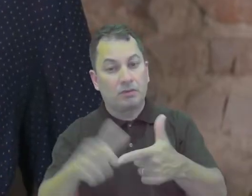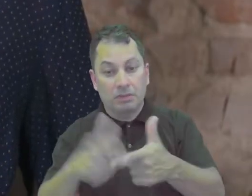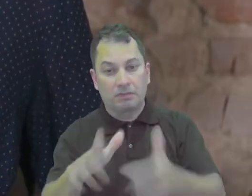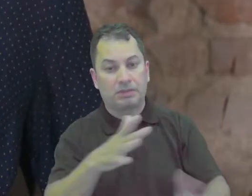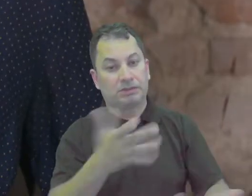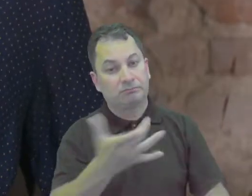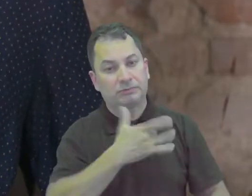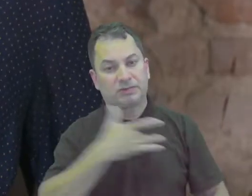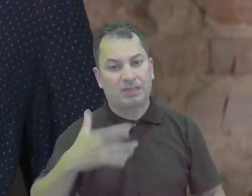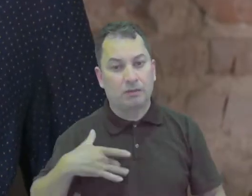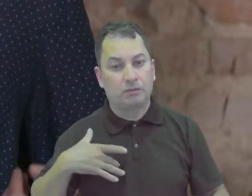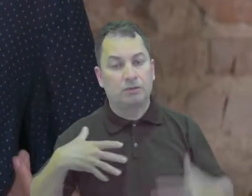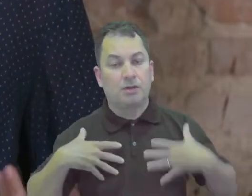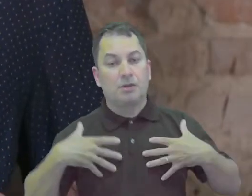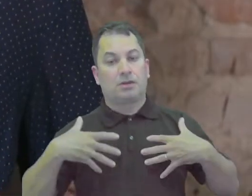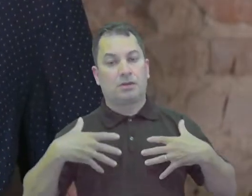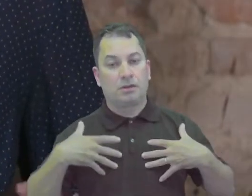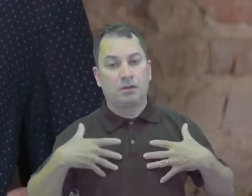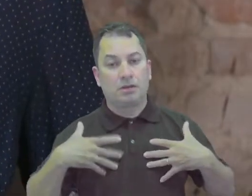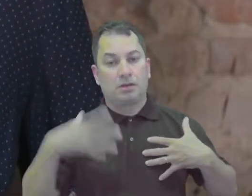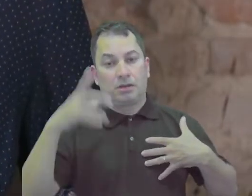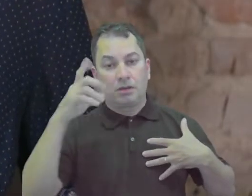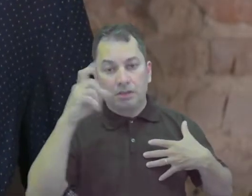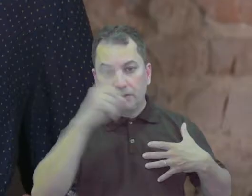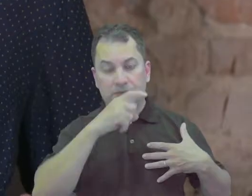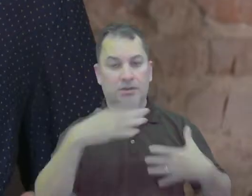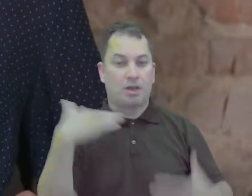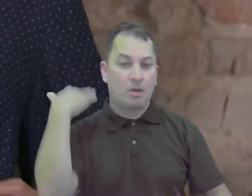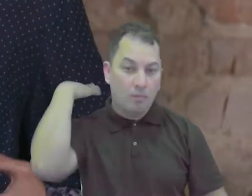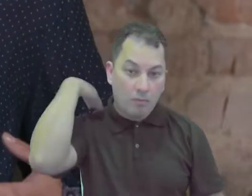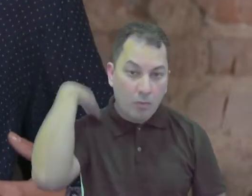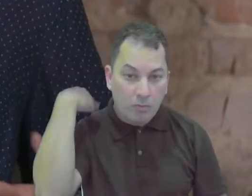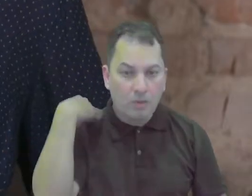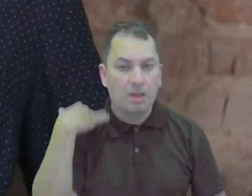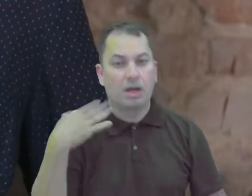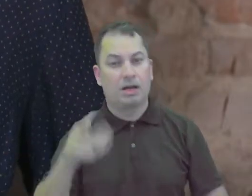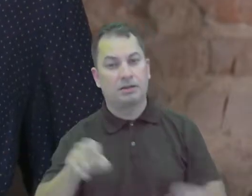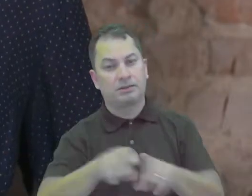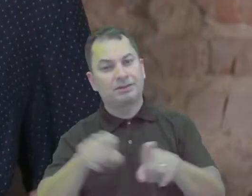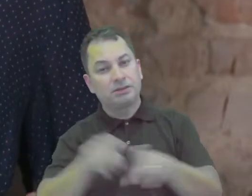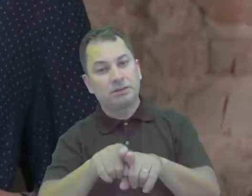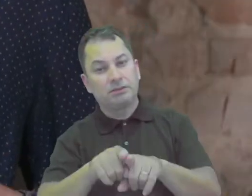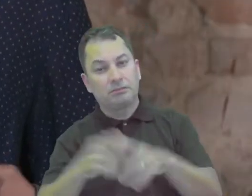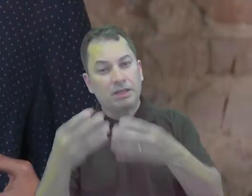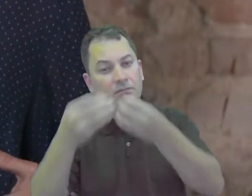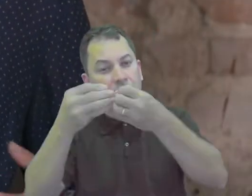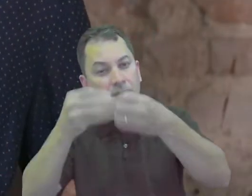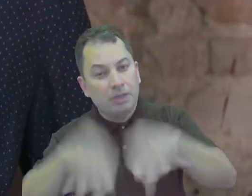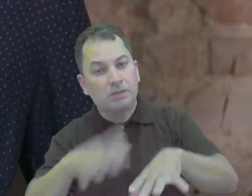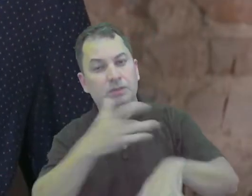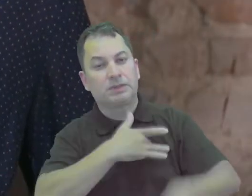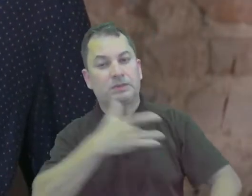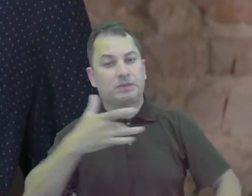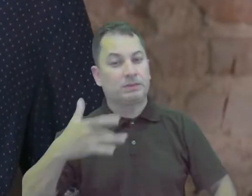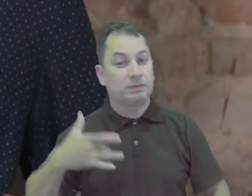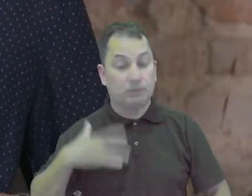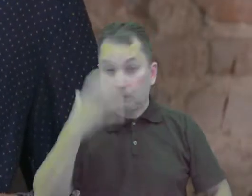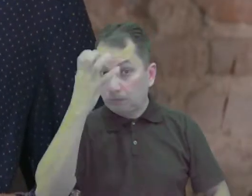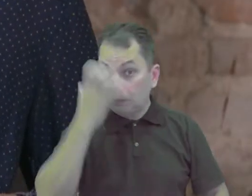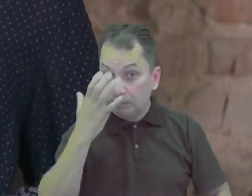problemas cardiovasculares, problemas pulmonares, né, danos sistêmicos, né, incluindo também o